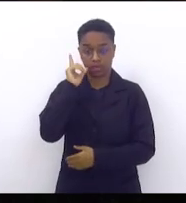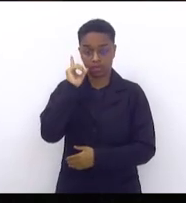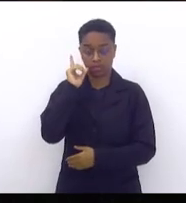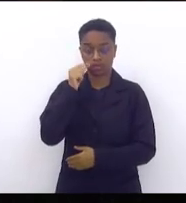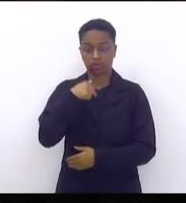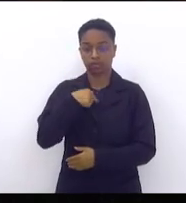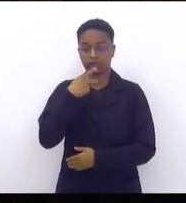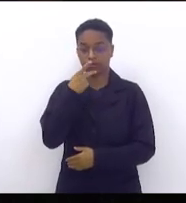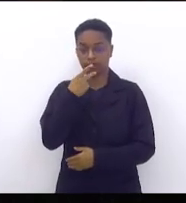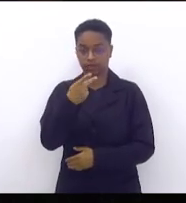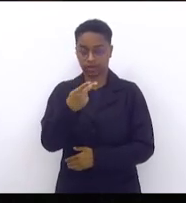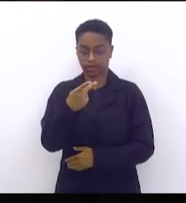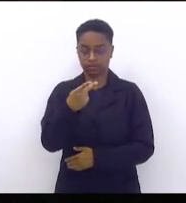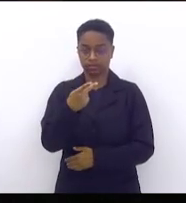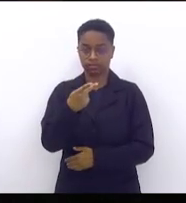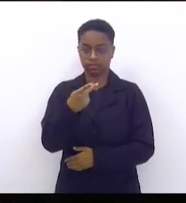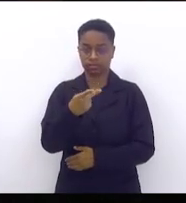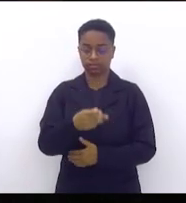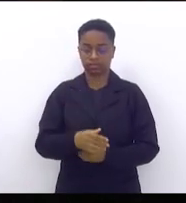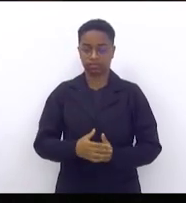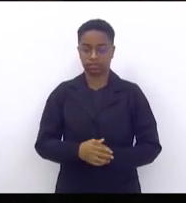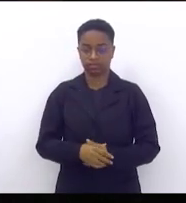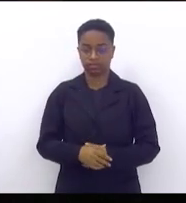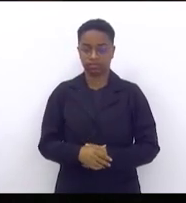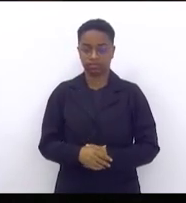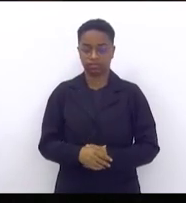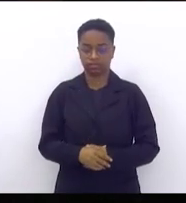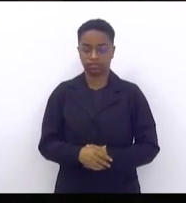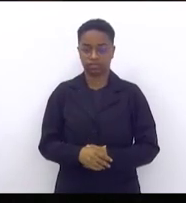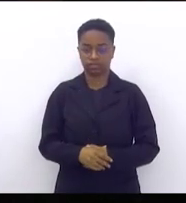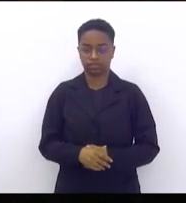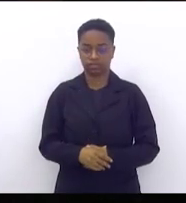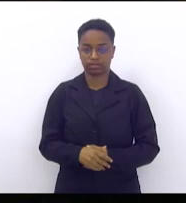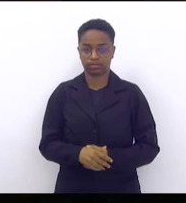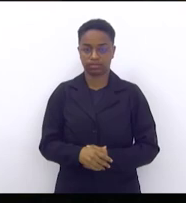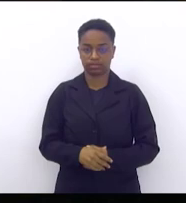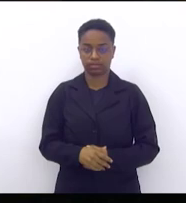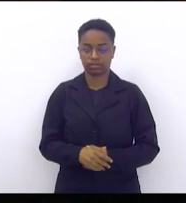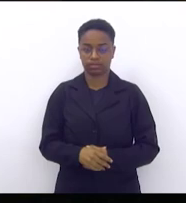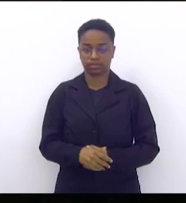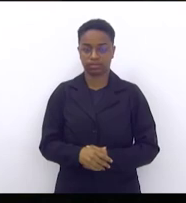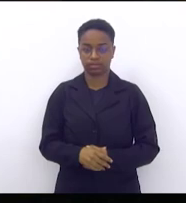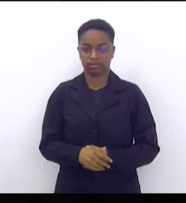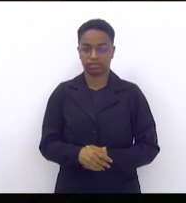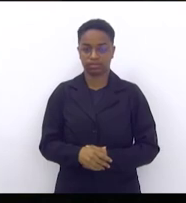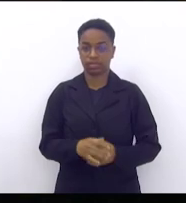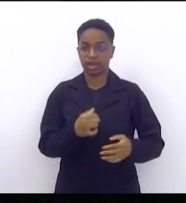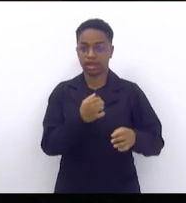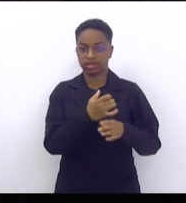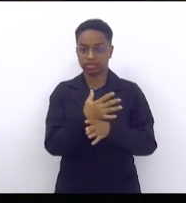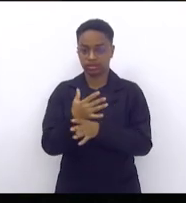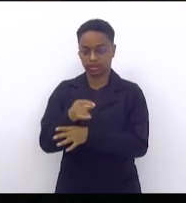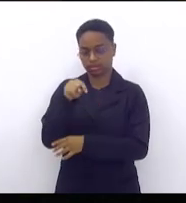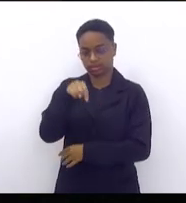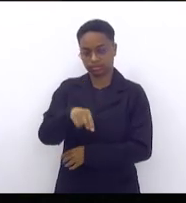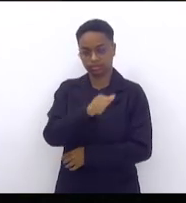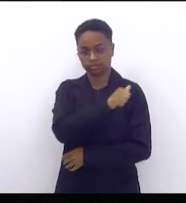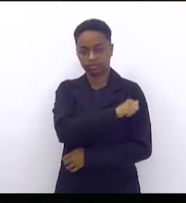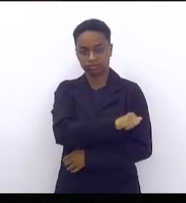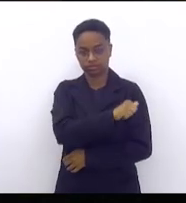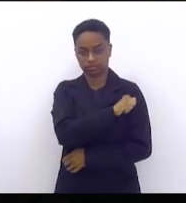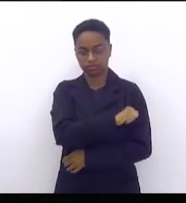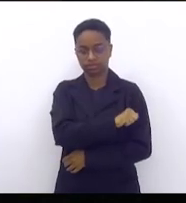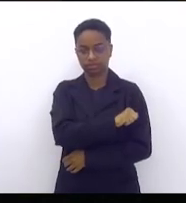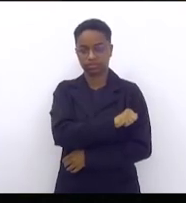falei aqui que as nossas cidades e o nosso Estado deviam